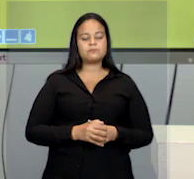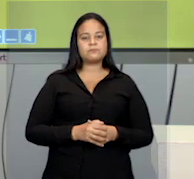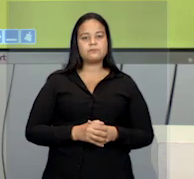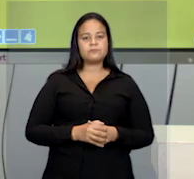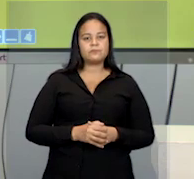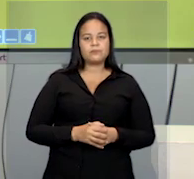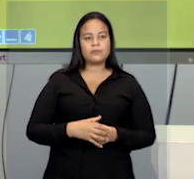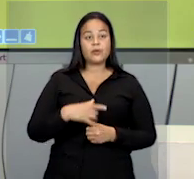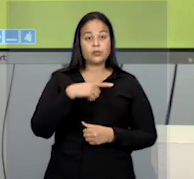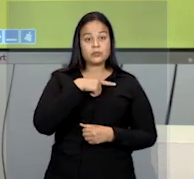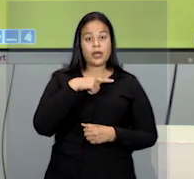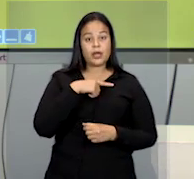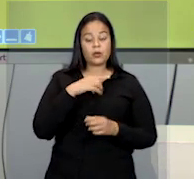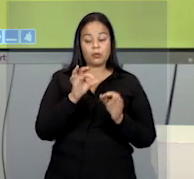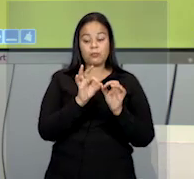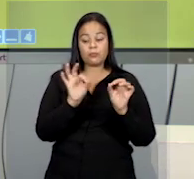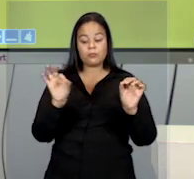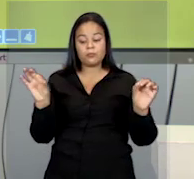F3O4,